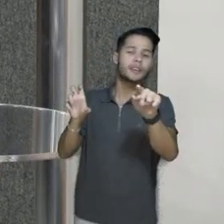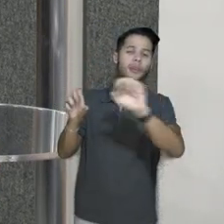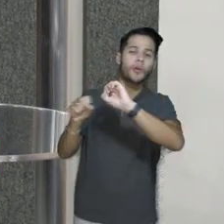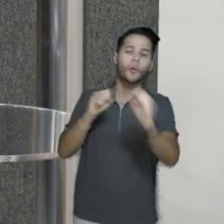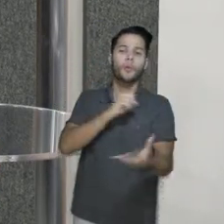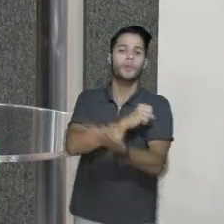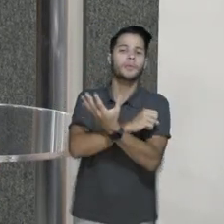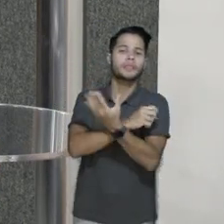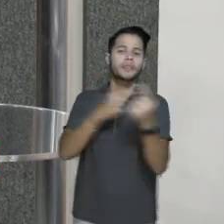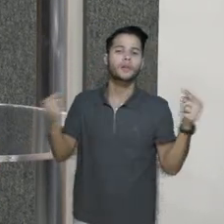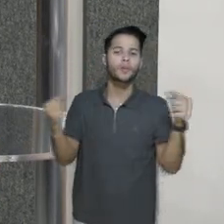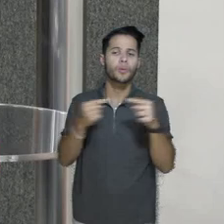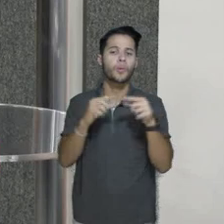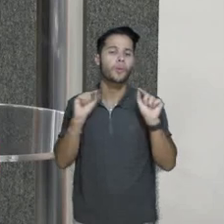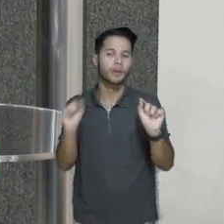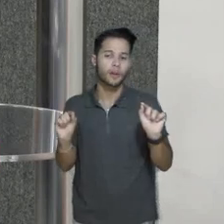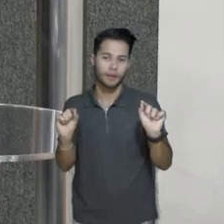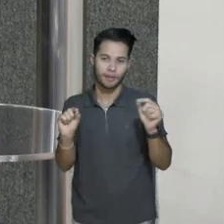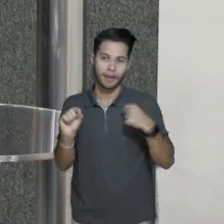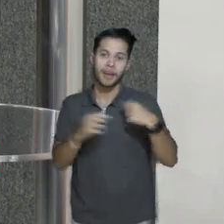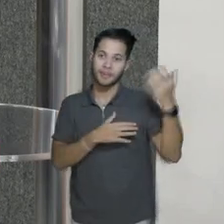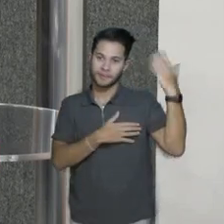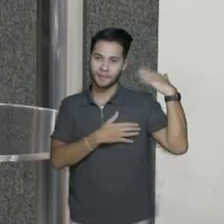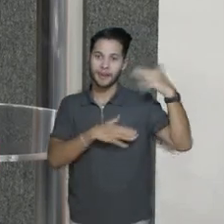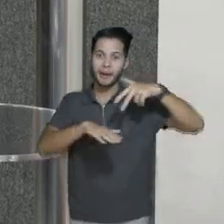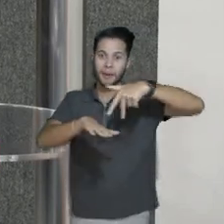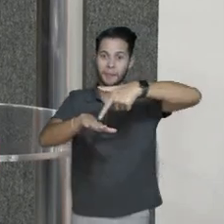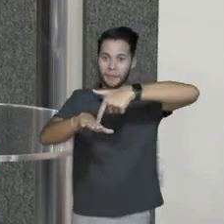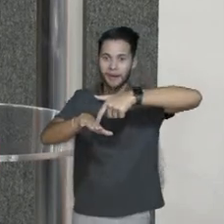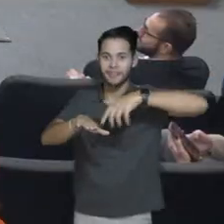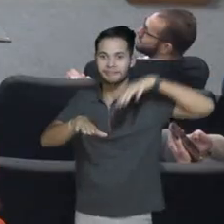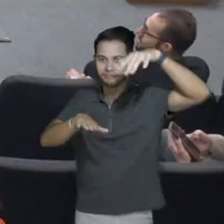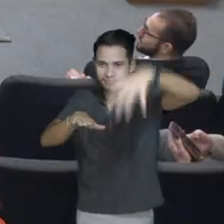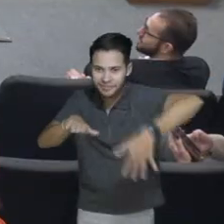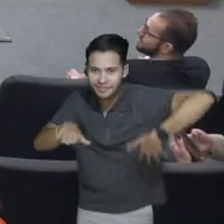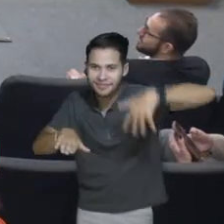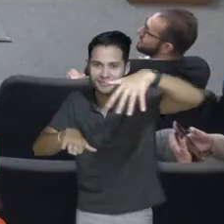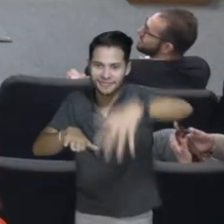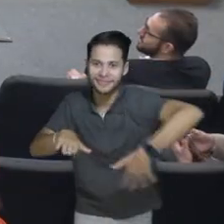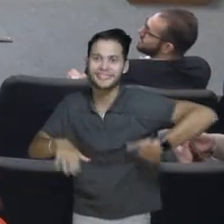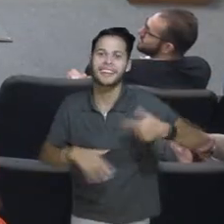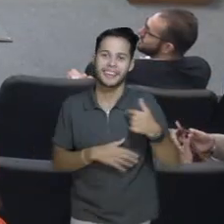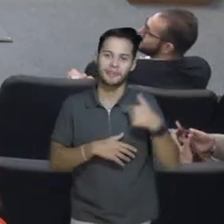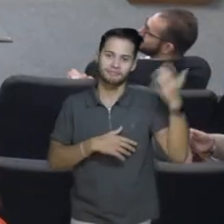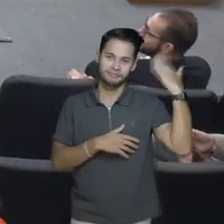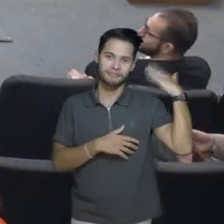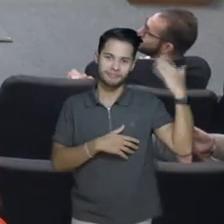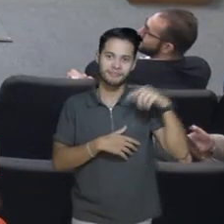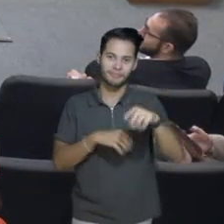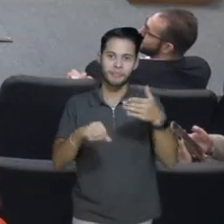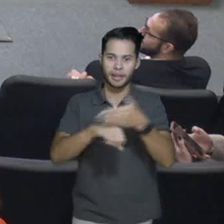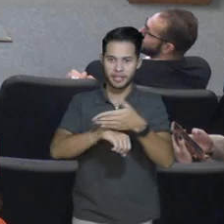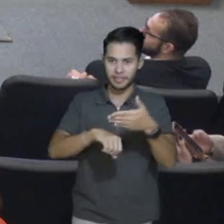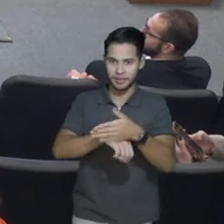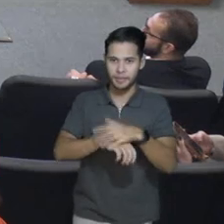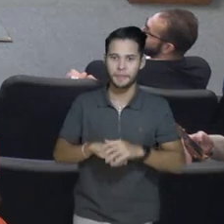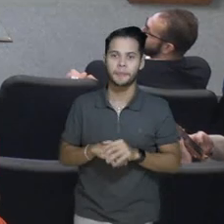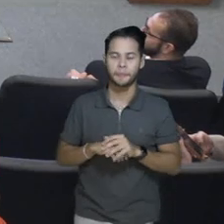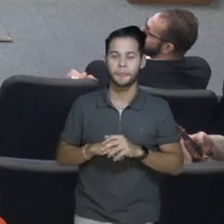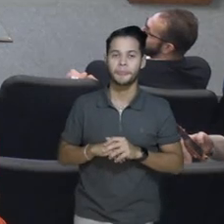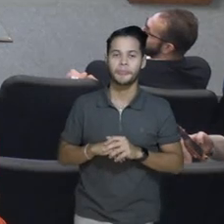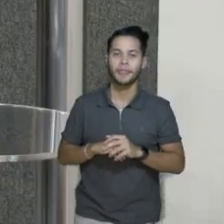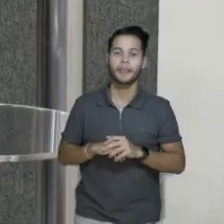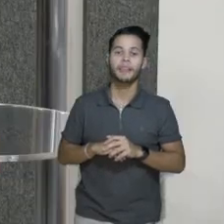ainda como surfista eu fazia isso botamos os gringos para vestir a camisa né exatamente botamos Kel Slater para vestir a a camisa em